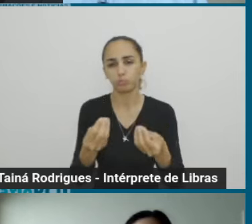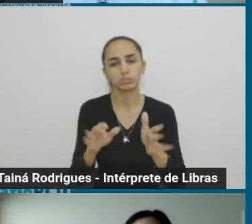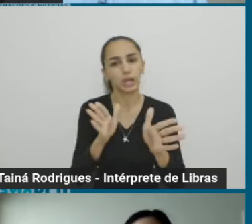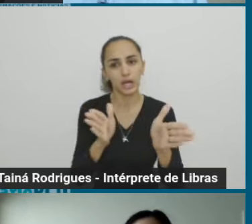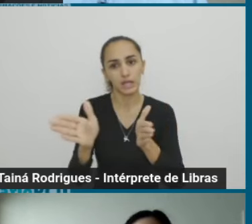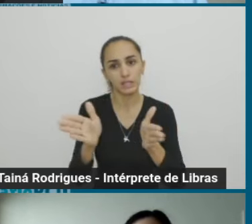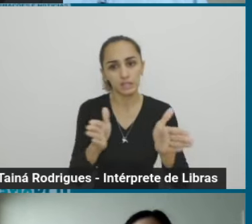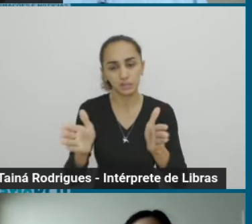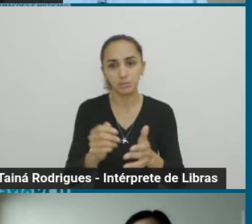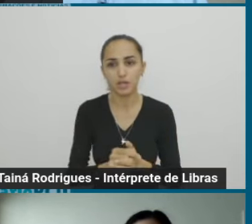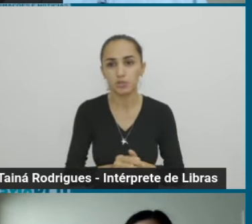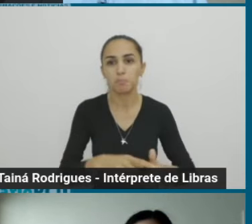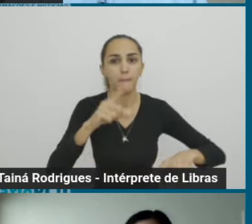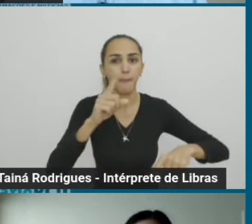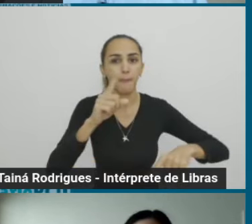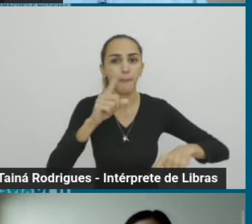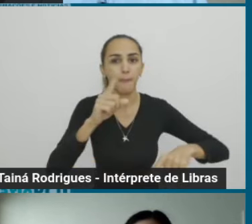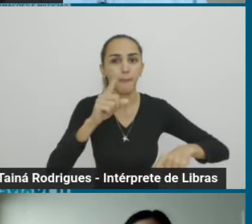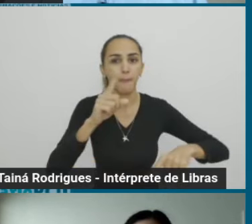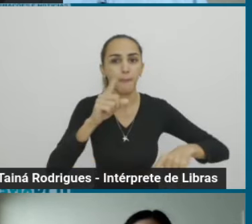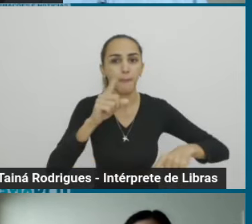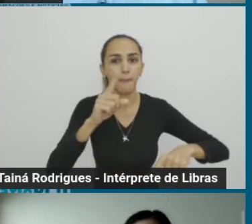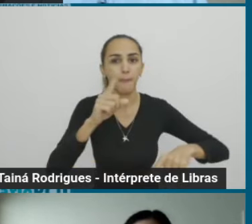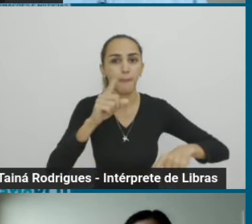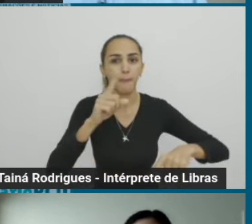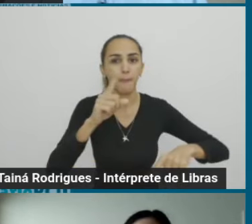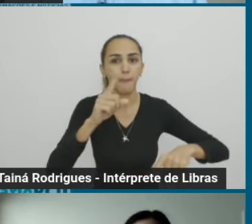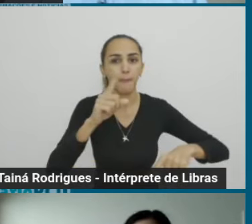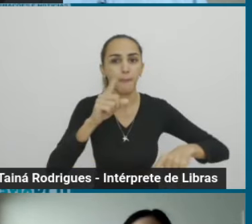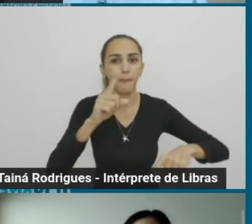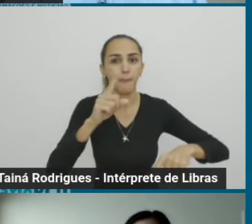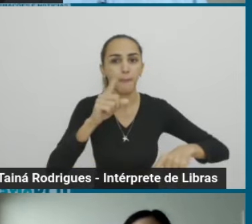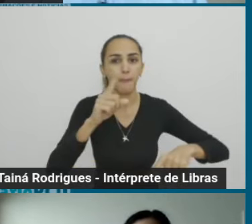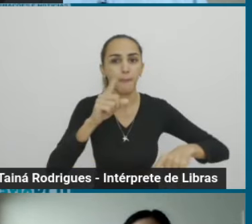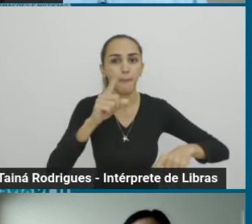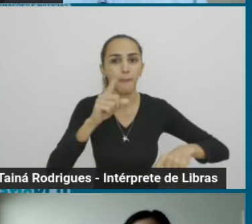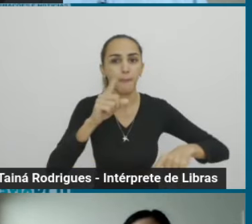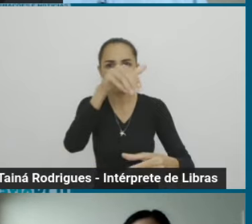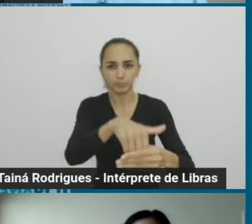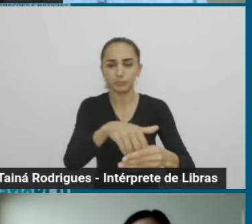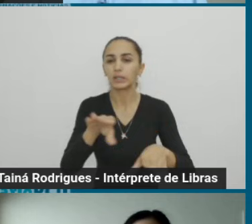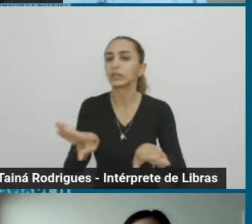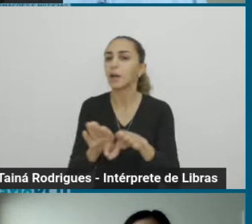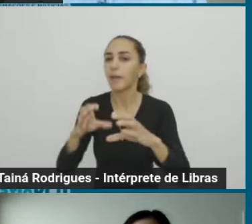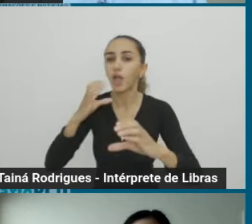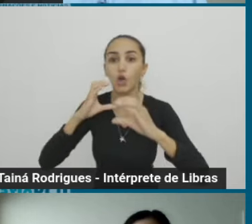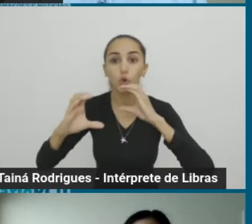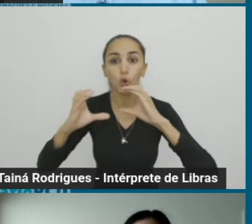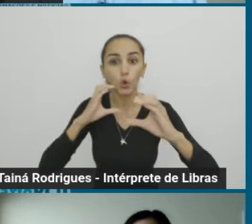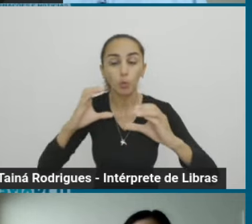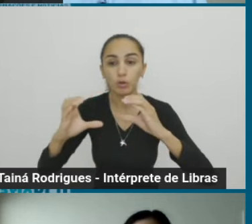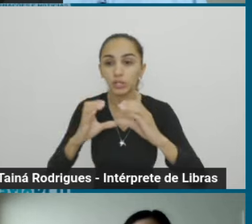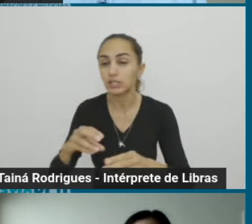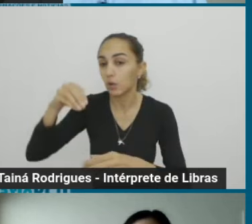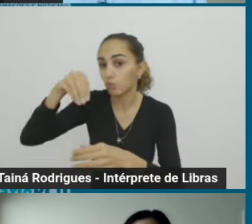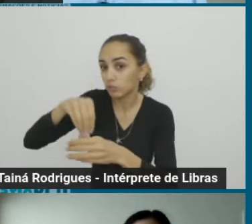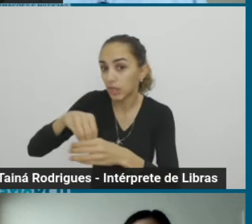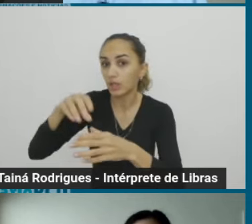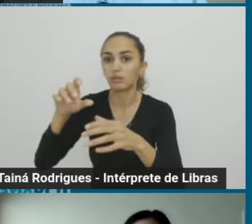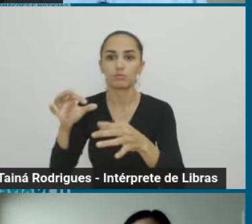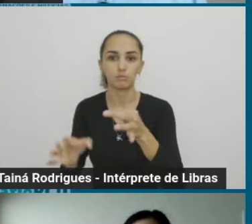tanto no material de votação, como na urna eletrônica, como na comunicação institucional da justiça